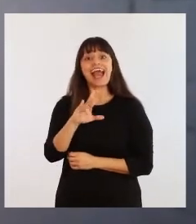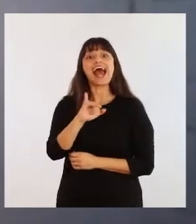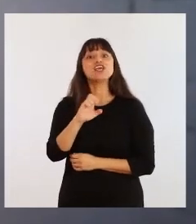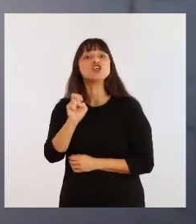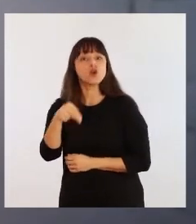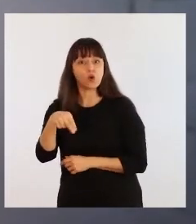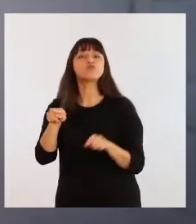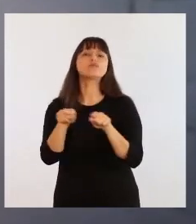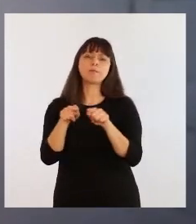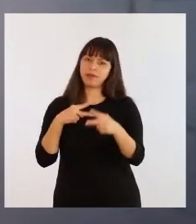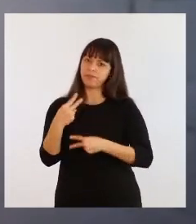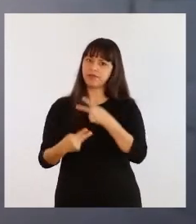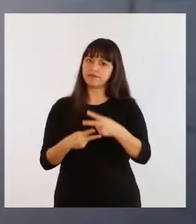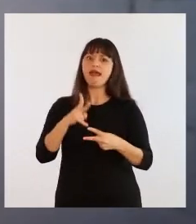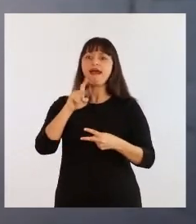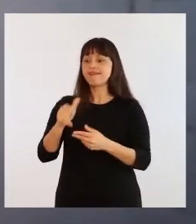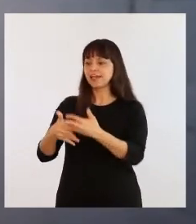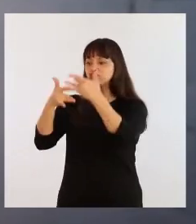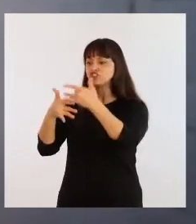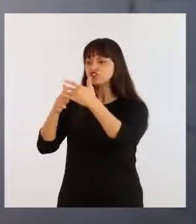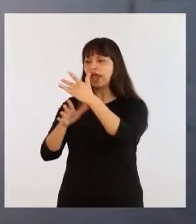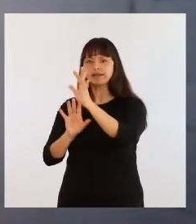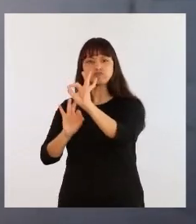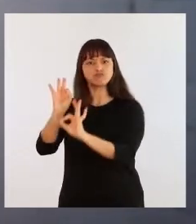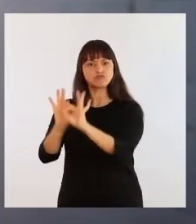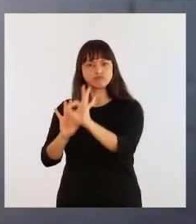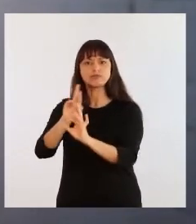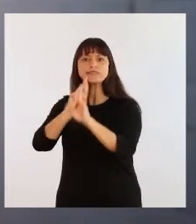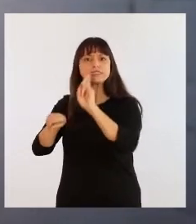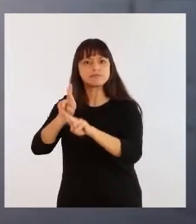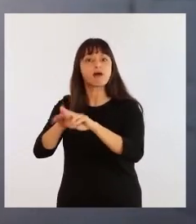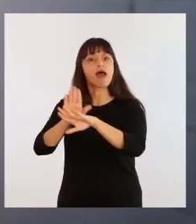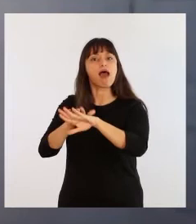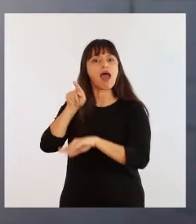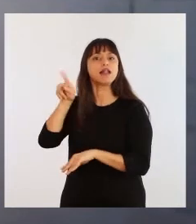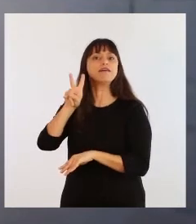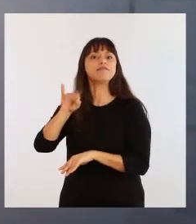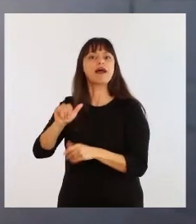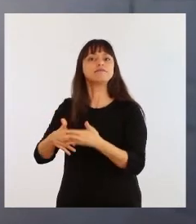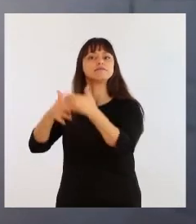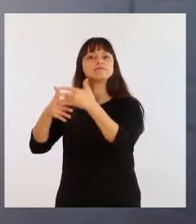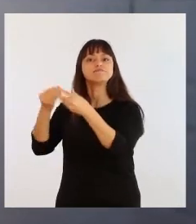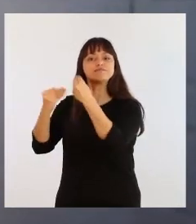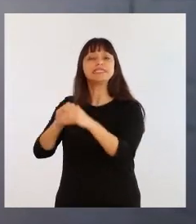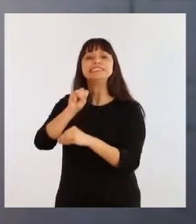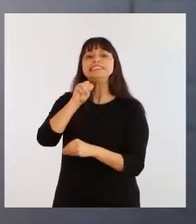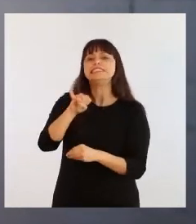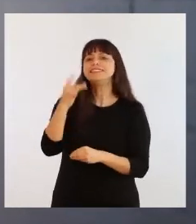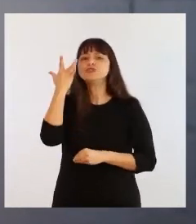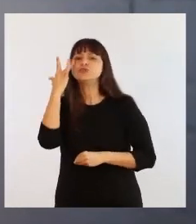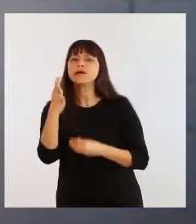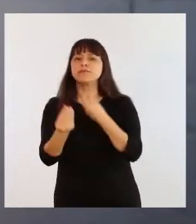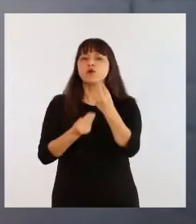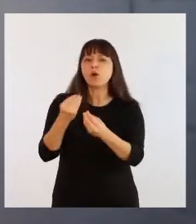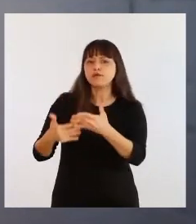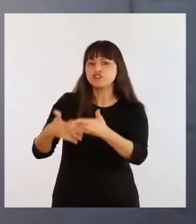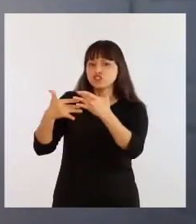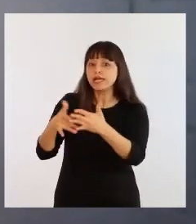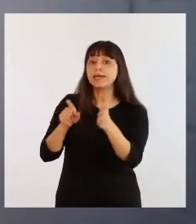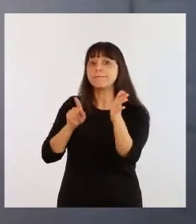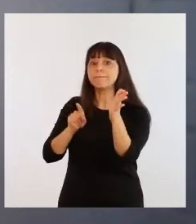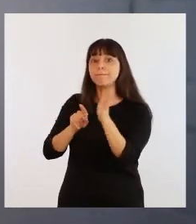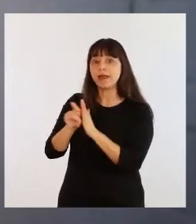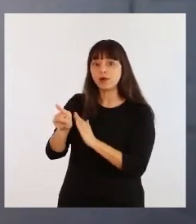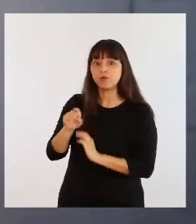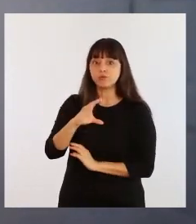Bienal, está fazendo a moderação do chat. Se vocês tiverem alguma dúvida sobre o funcionamento da ferramenta, vocês podem